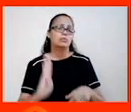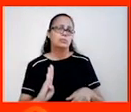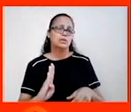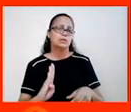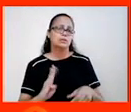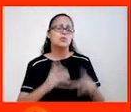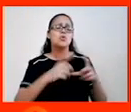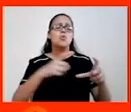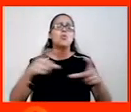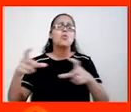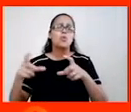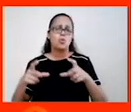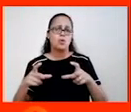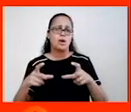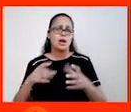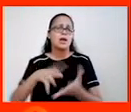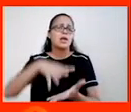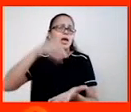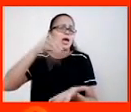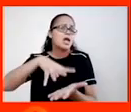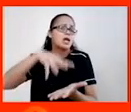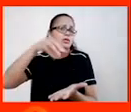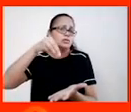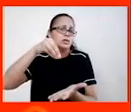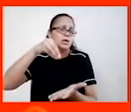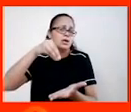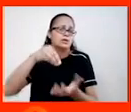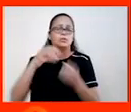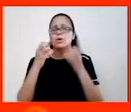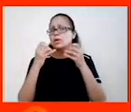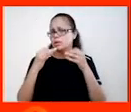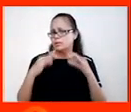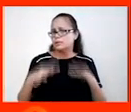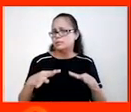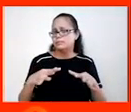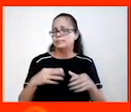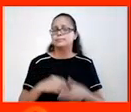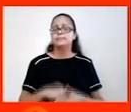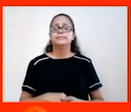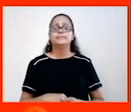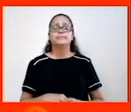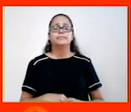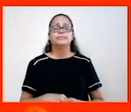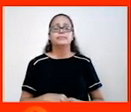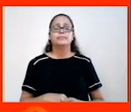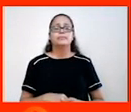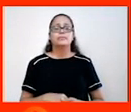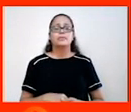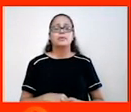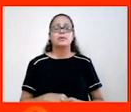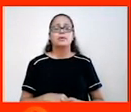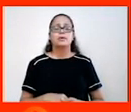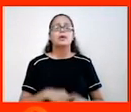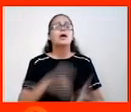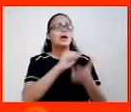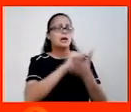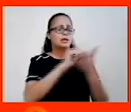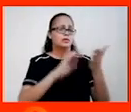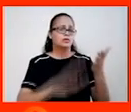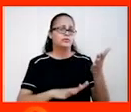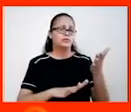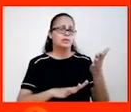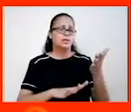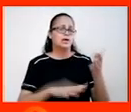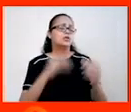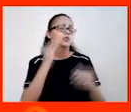Brasil? De onde que ele é retirado? Então, talvez isso explique aí a resposta da alternativa B, certo? A intenção de colocar essa